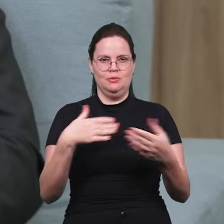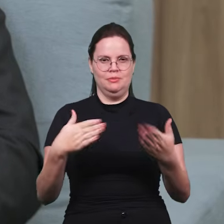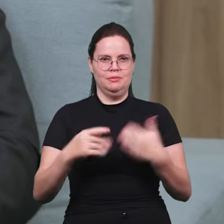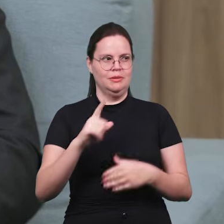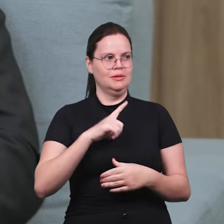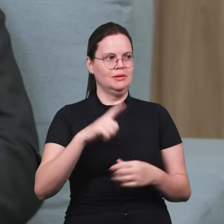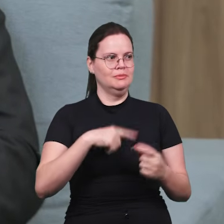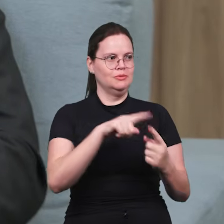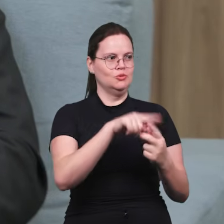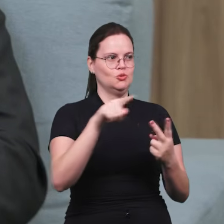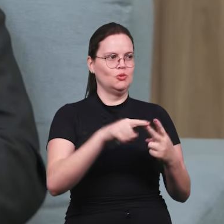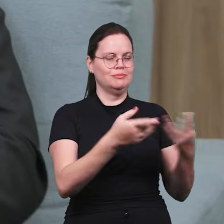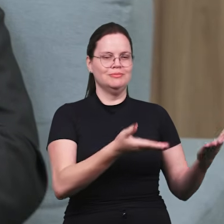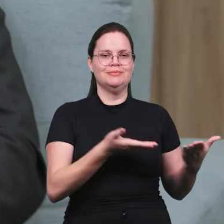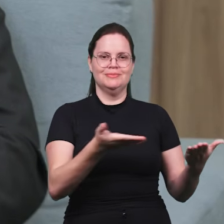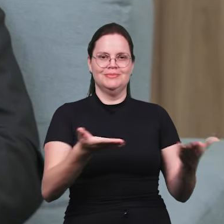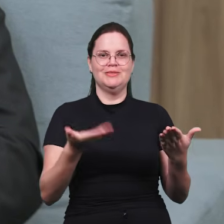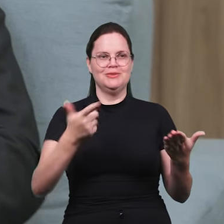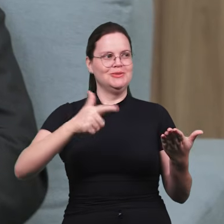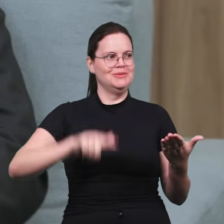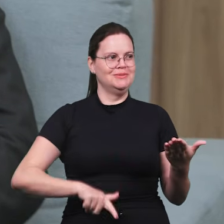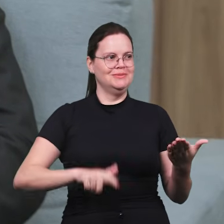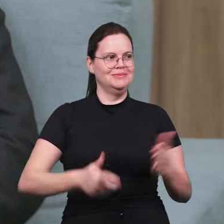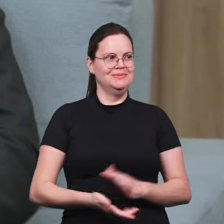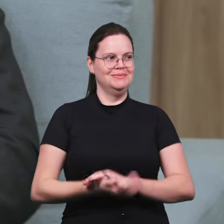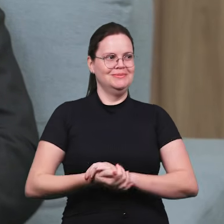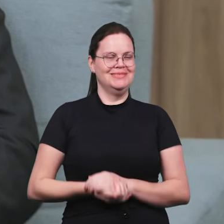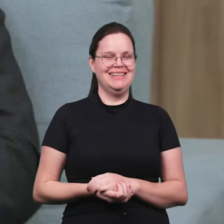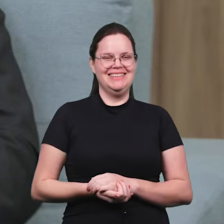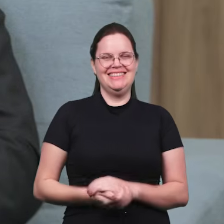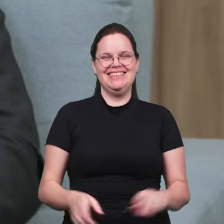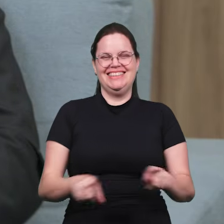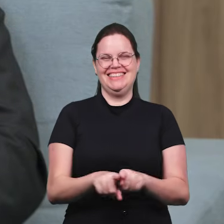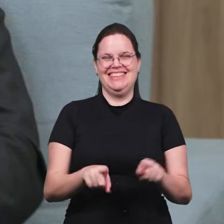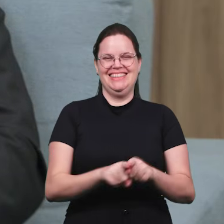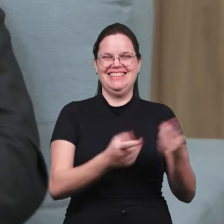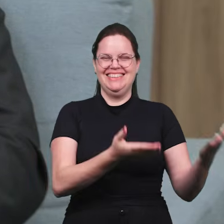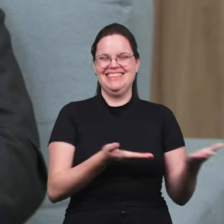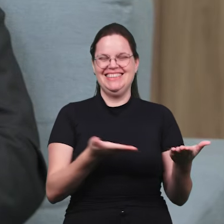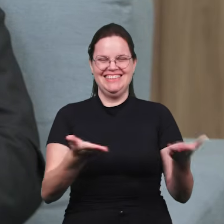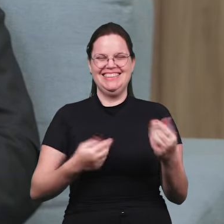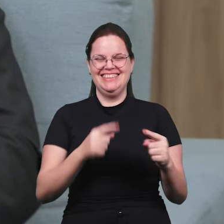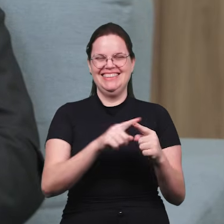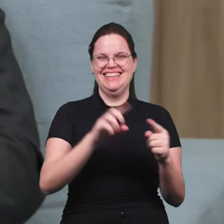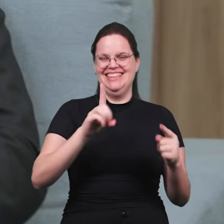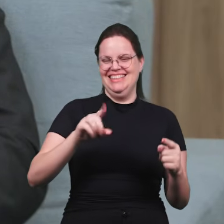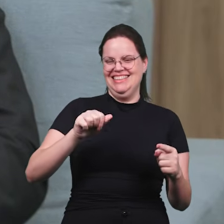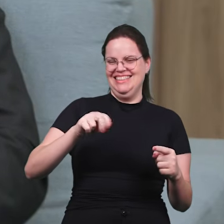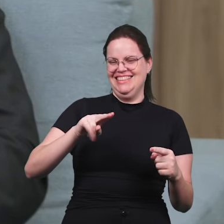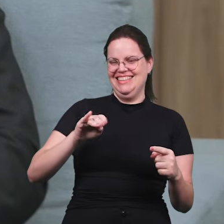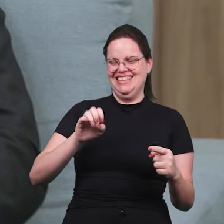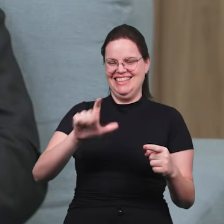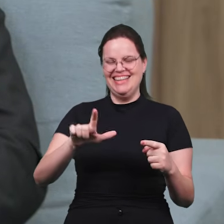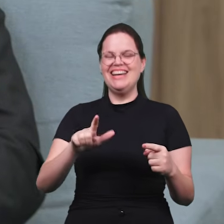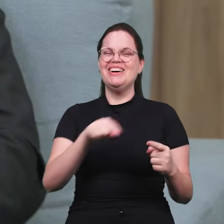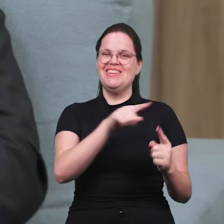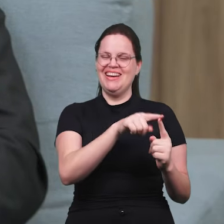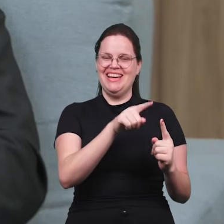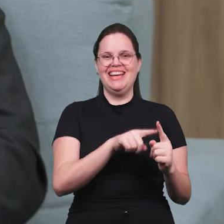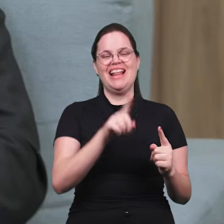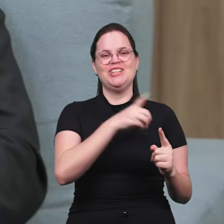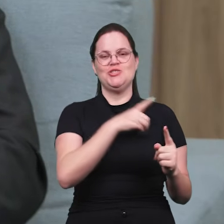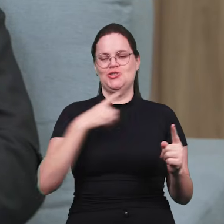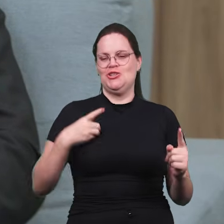com dois convidados, mais uma vez, e vamos apresentá-los. O nosso irmão Daniel Perini de Souza, ele que